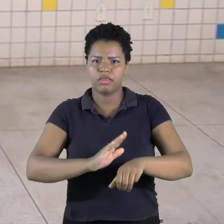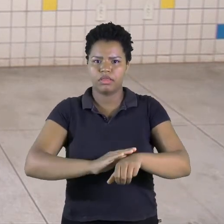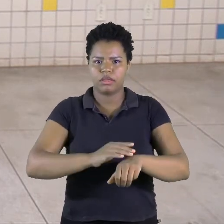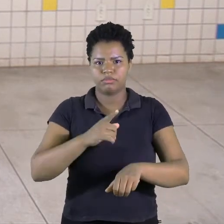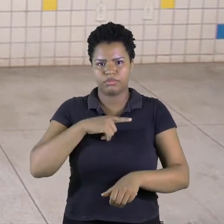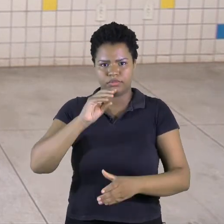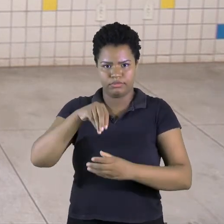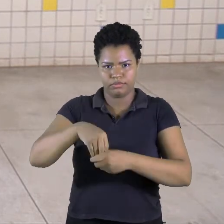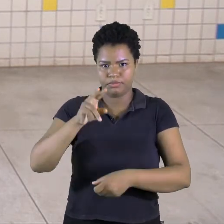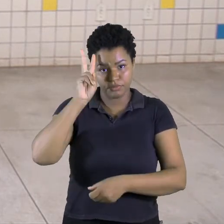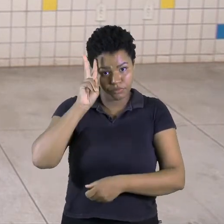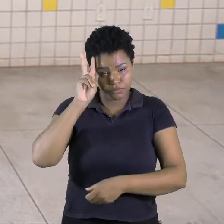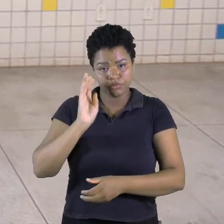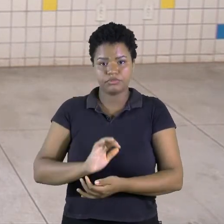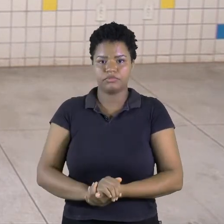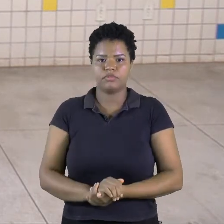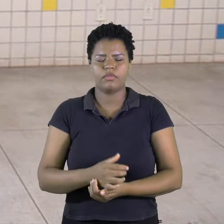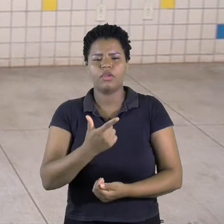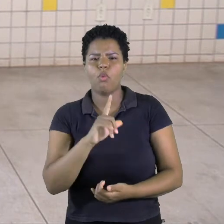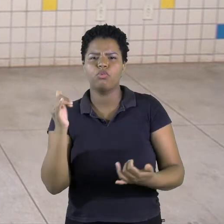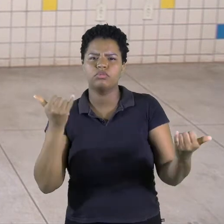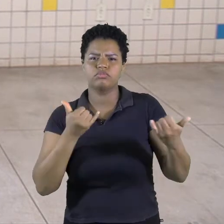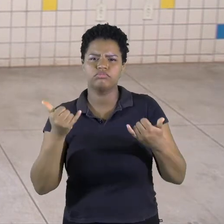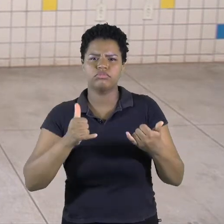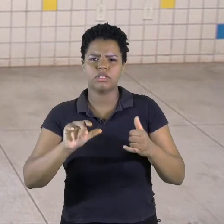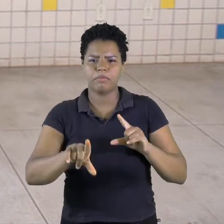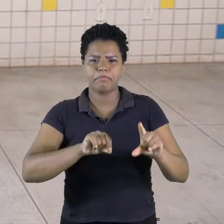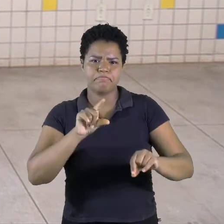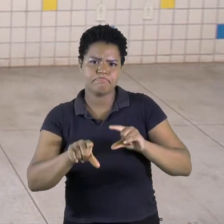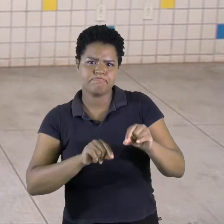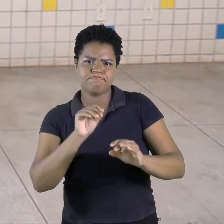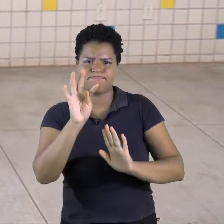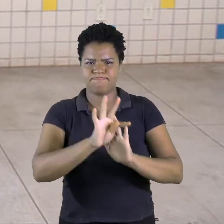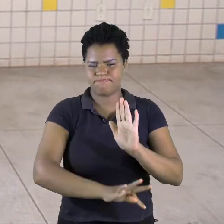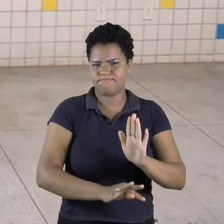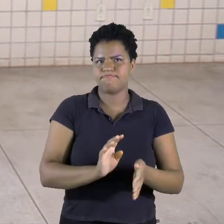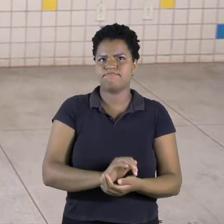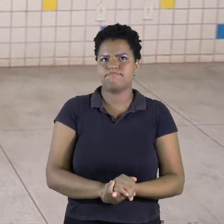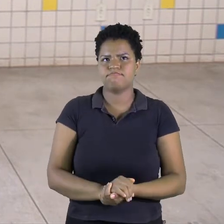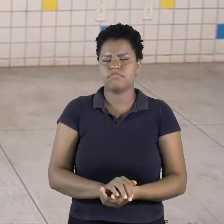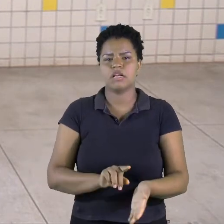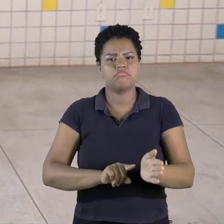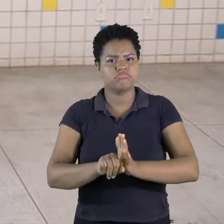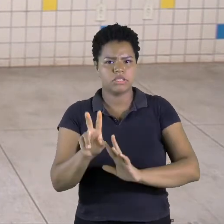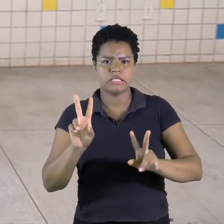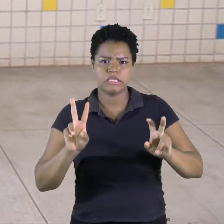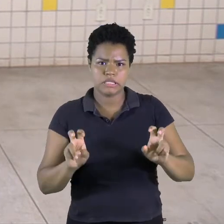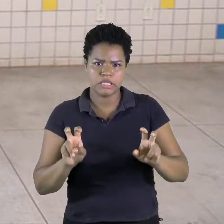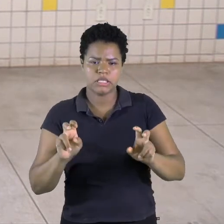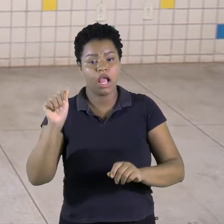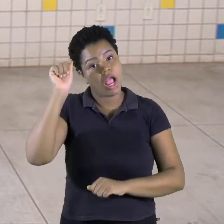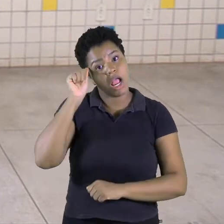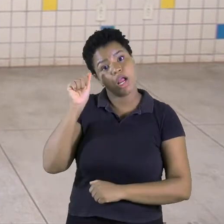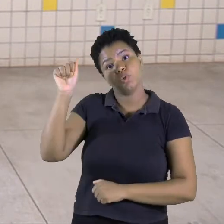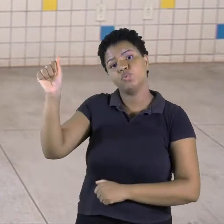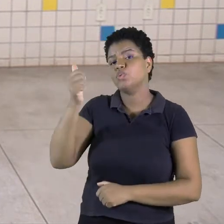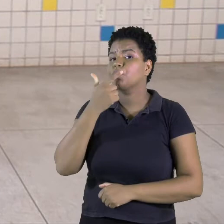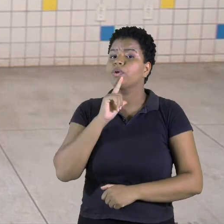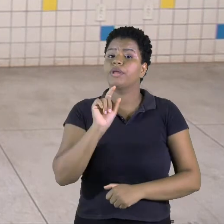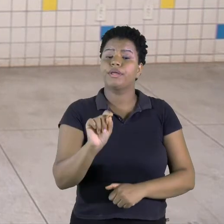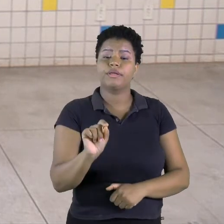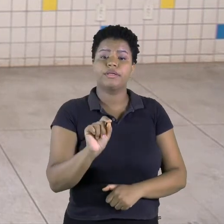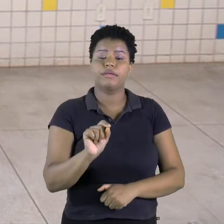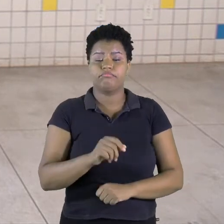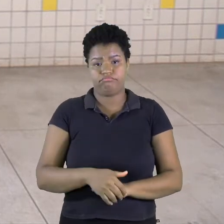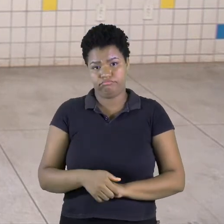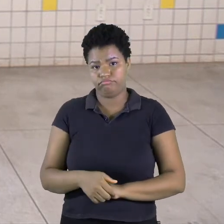outras informações a gente poderia tirar desse conto? A gente poderia perguntar qual é o título, quem é o autor, onde